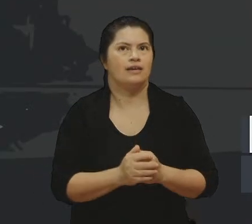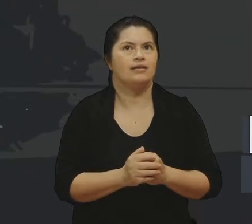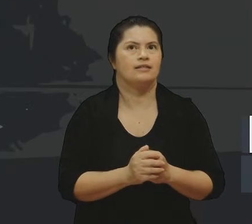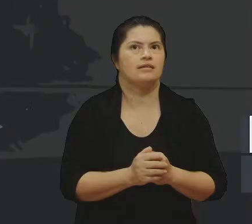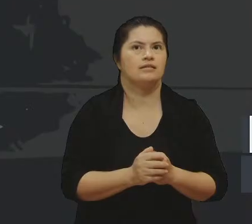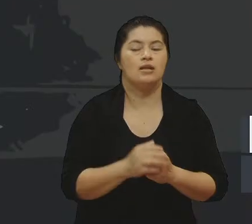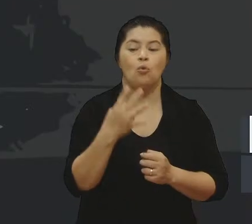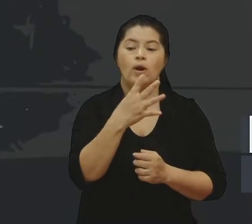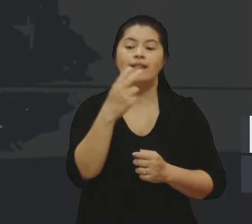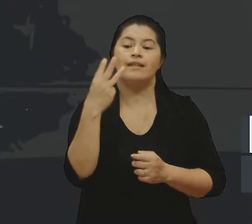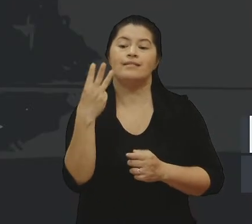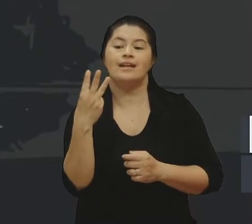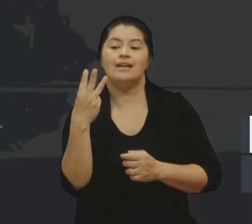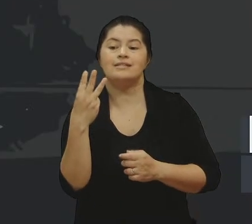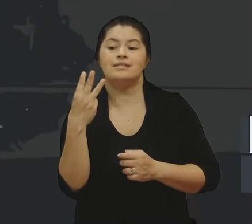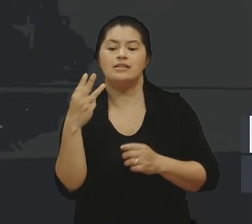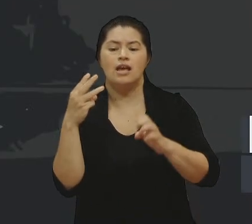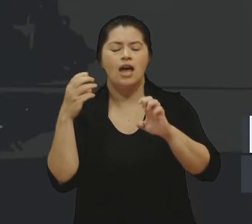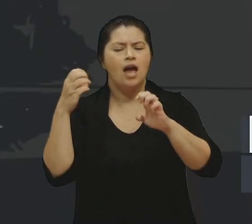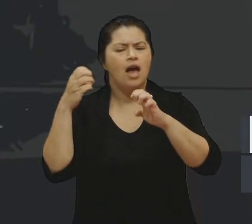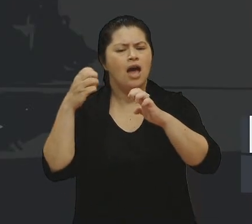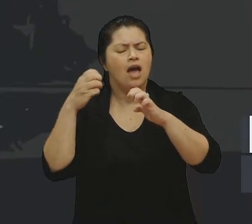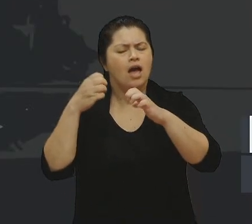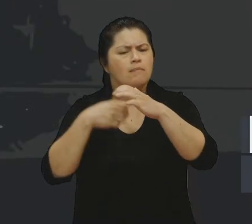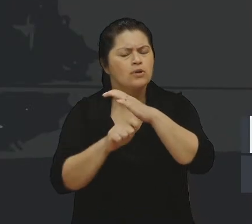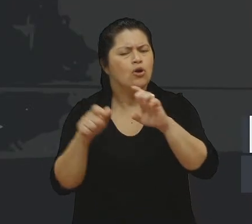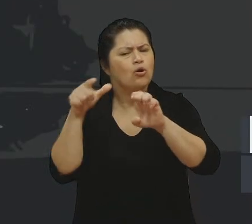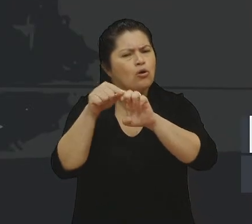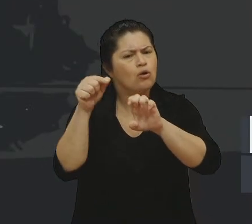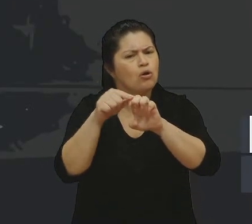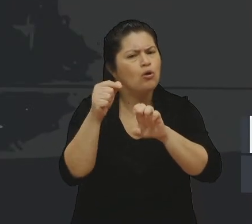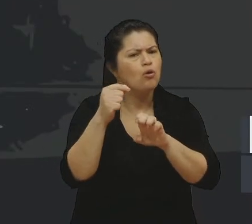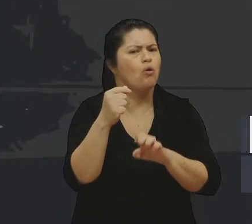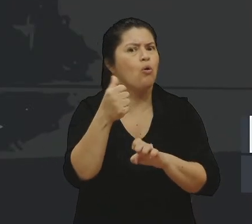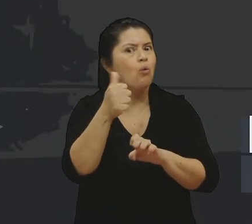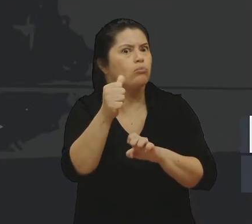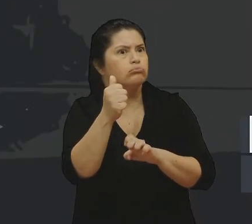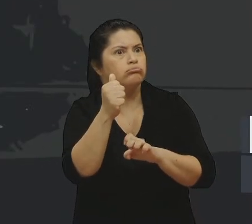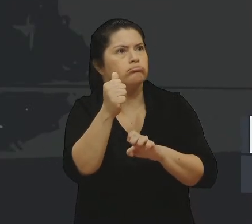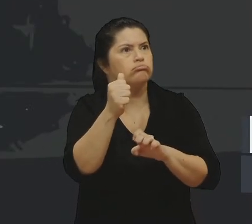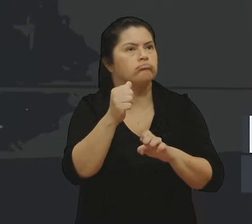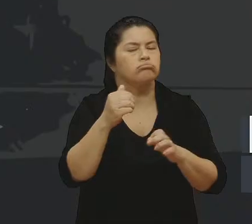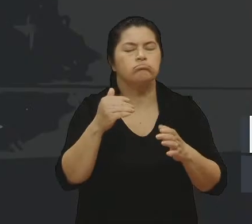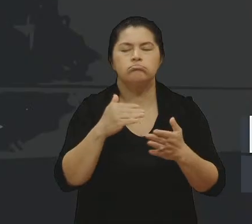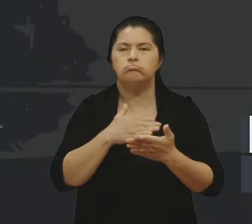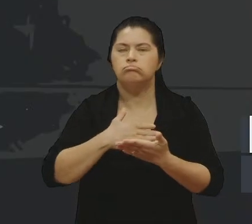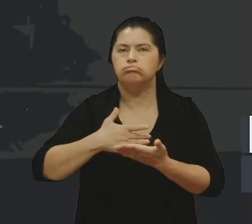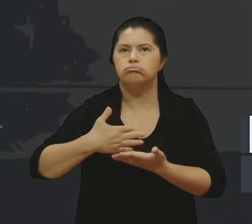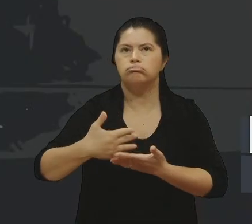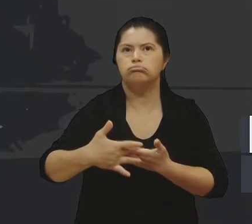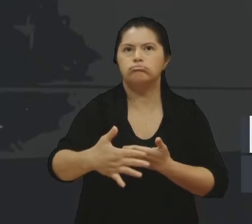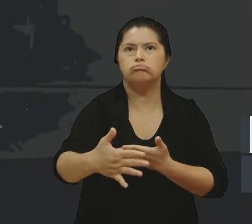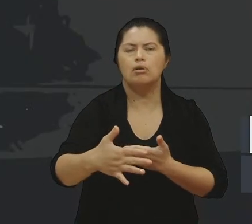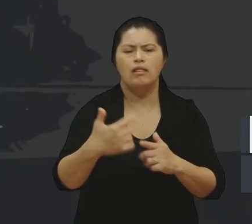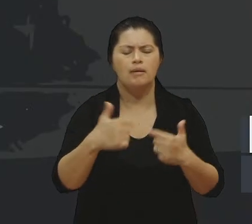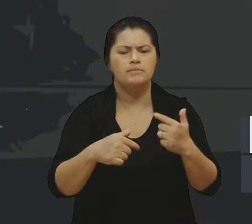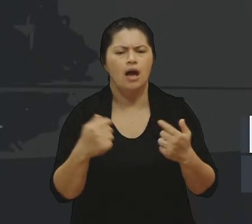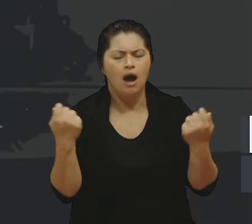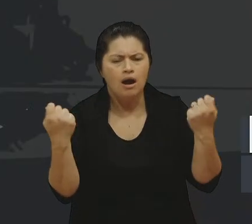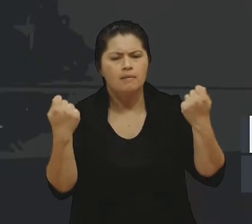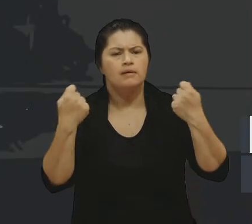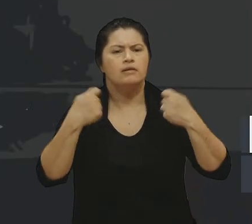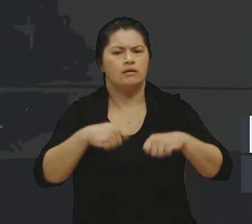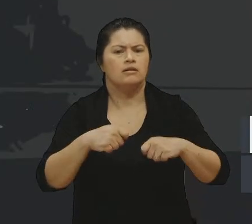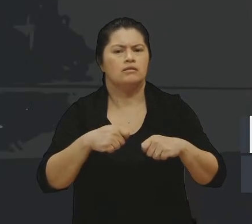anos, eu empreendo há 11, todos os restos foi trabalhando para alguém. E esse trabalhar para alguém foi que me deu capacidade, talvez,